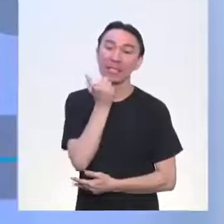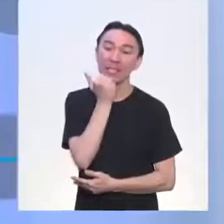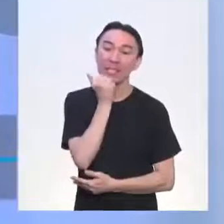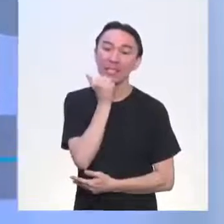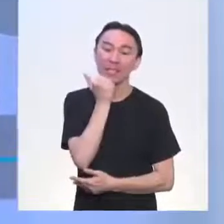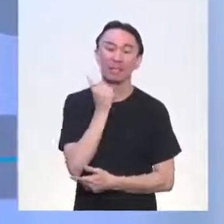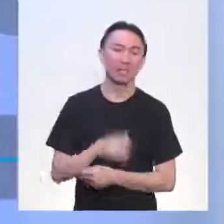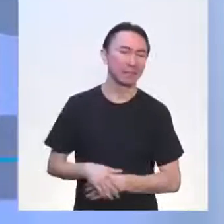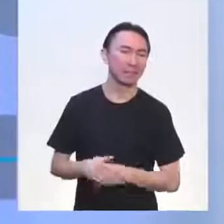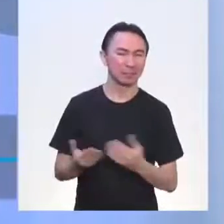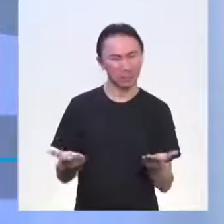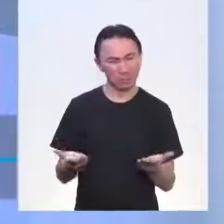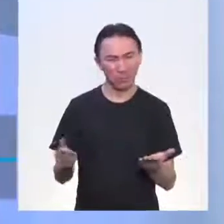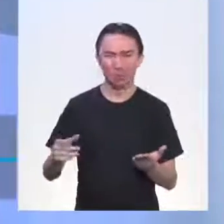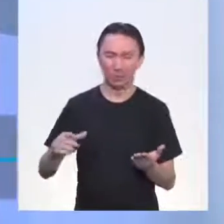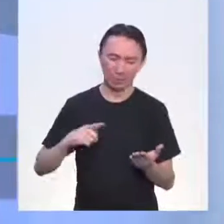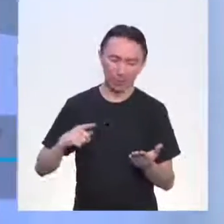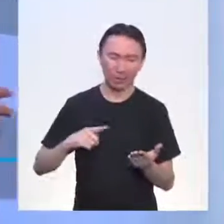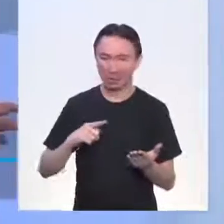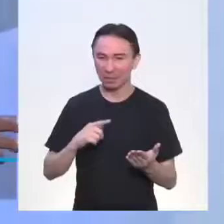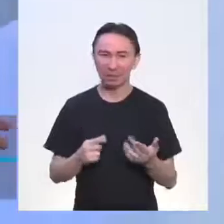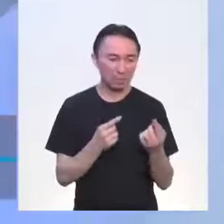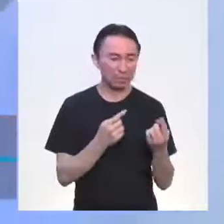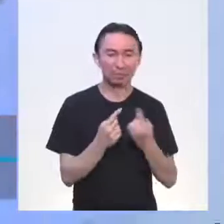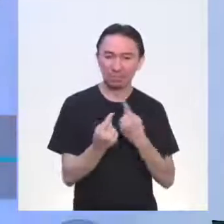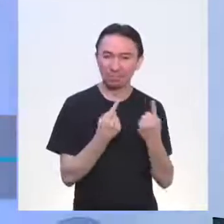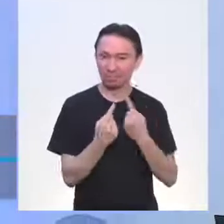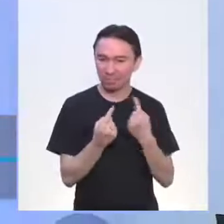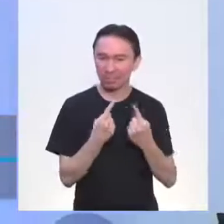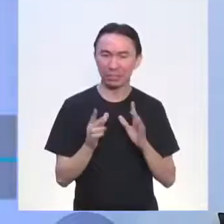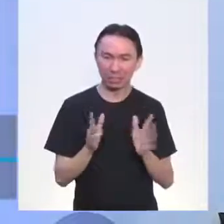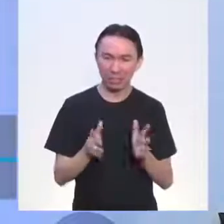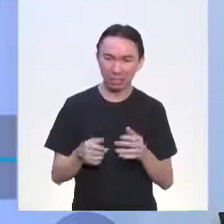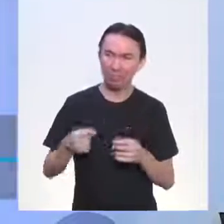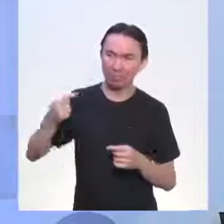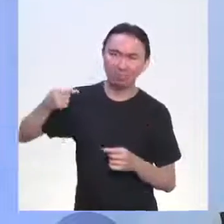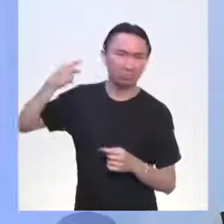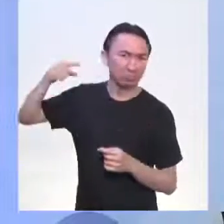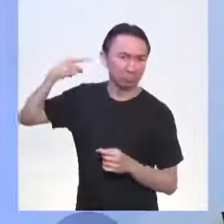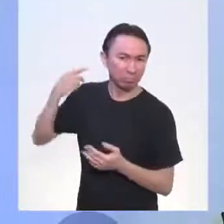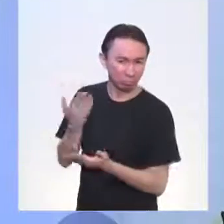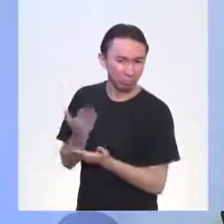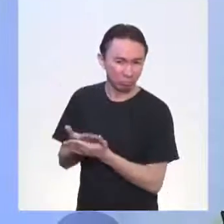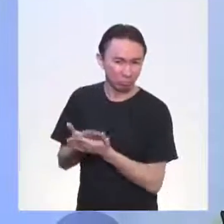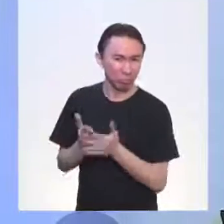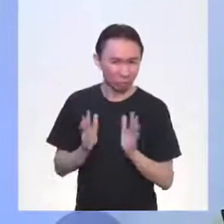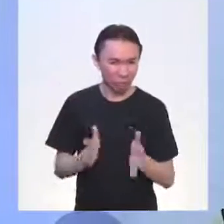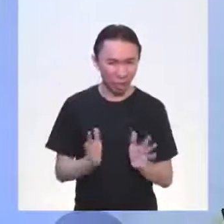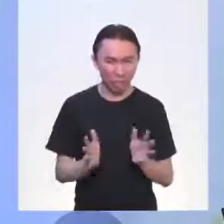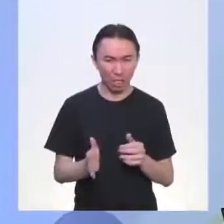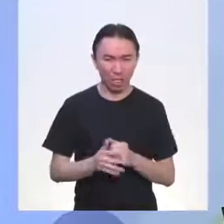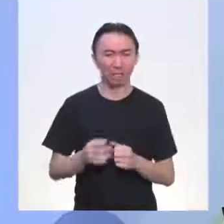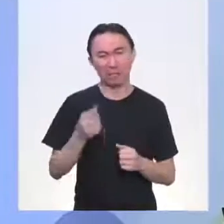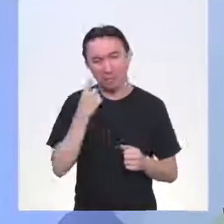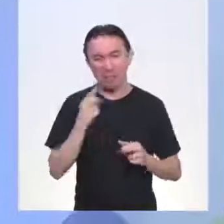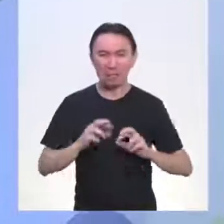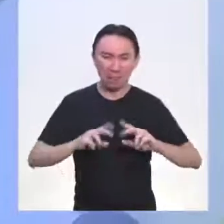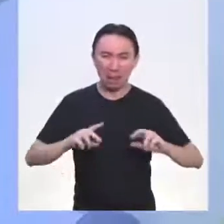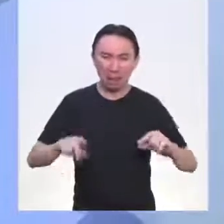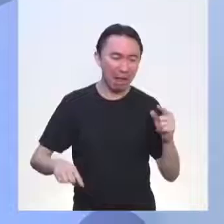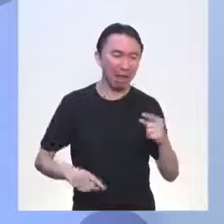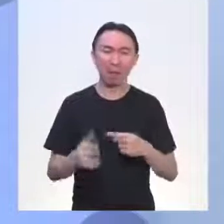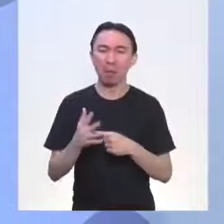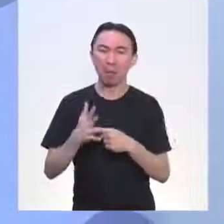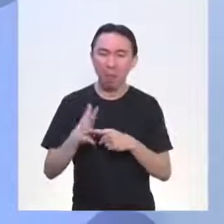A gente vai trazer aqui para vocês hoje alguma discussão que já foi de outras aulas anteriores e tudo mais, falando um pouquinho sobre ferramentas, sobre